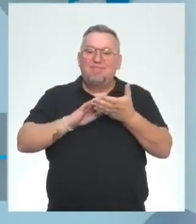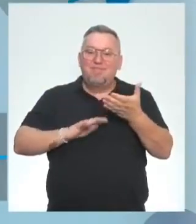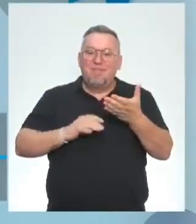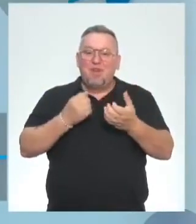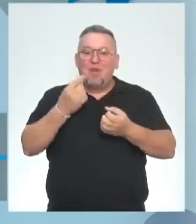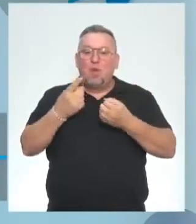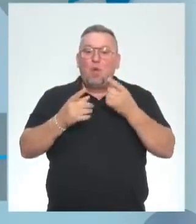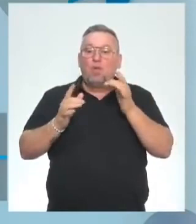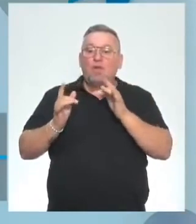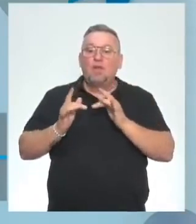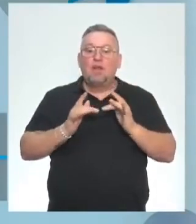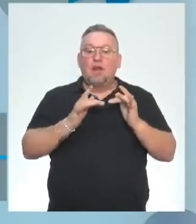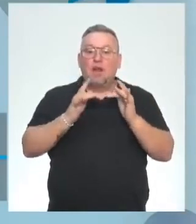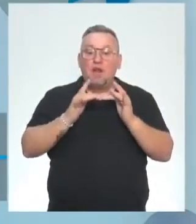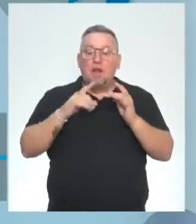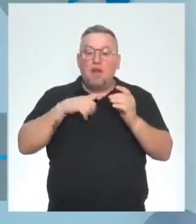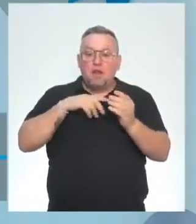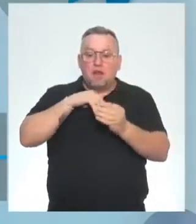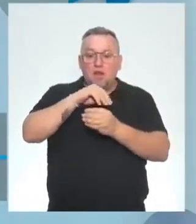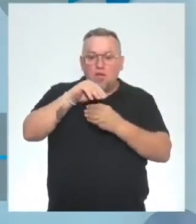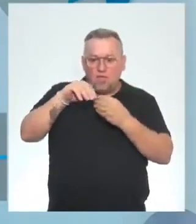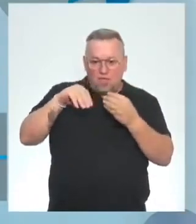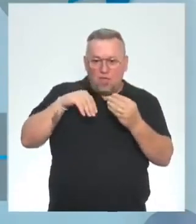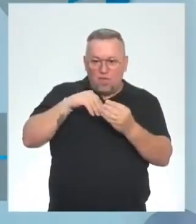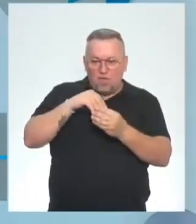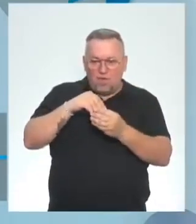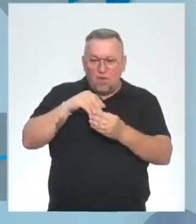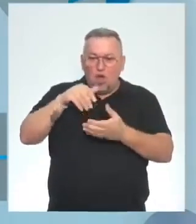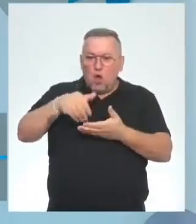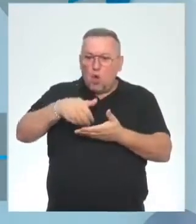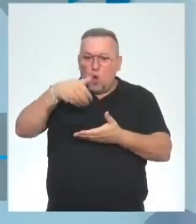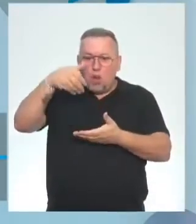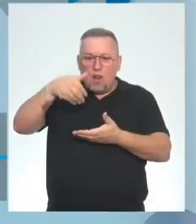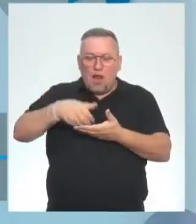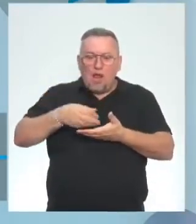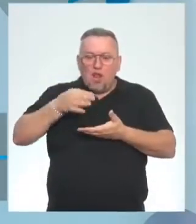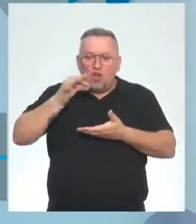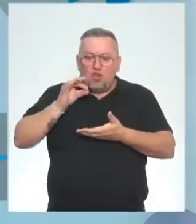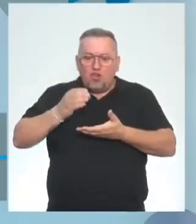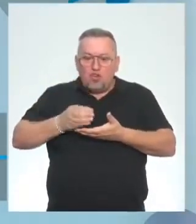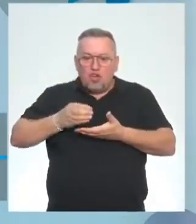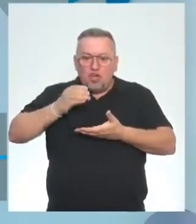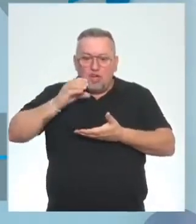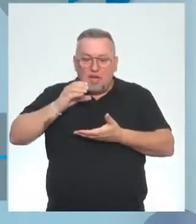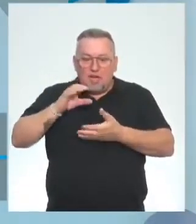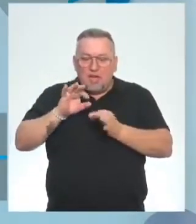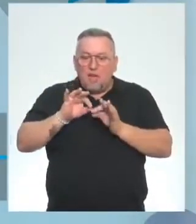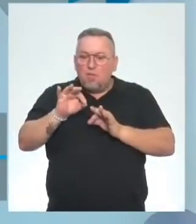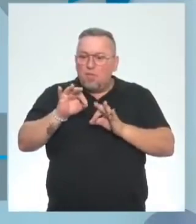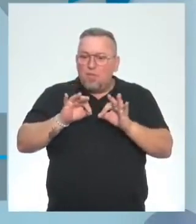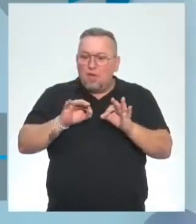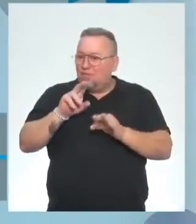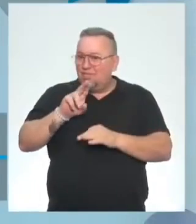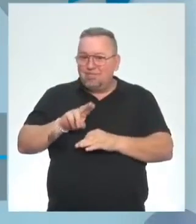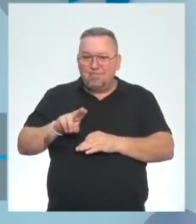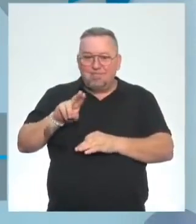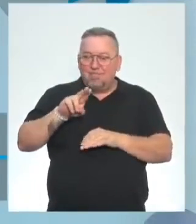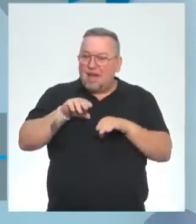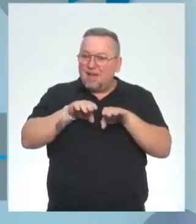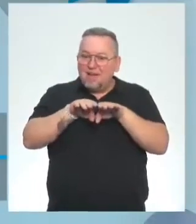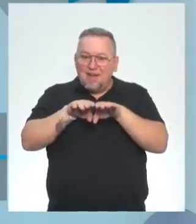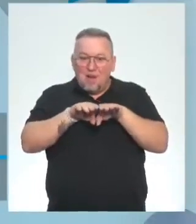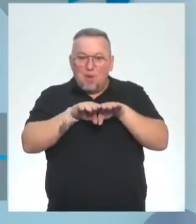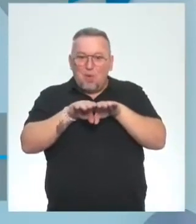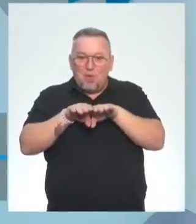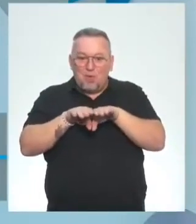algumas relações que envolvam, no caso, colher, a xícara e etc. Essas medidas aí que nós não usamos padrão, né?